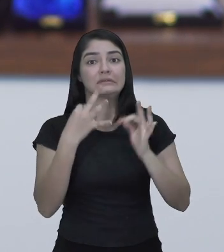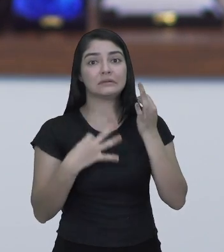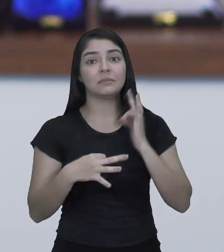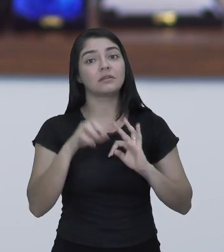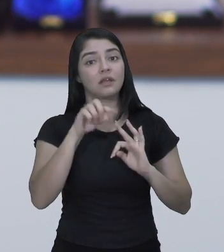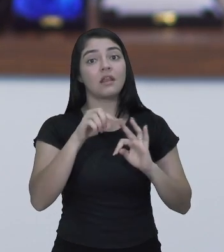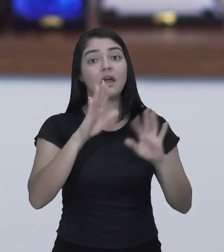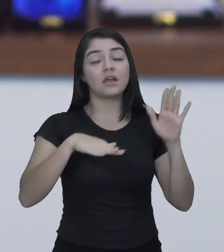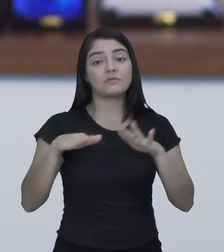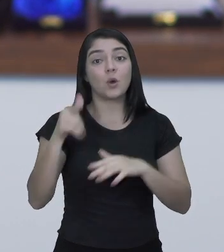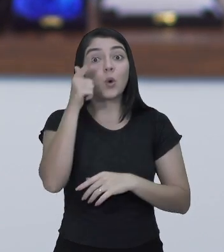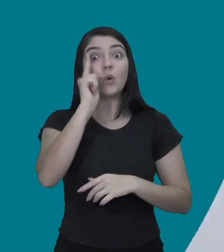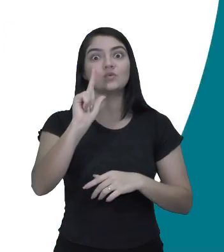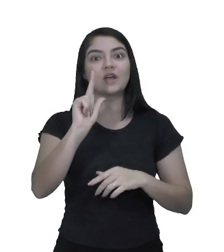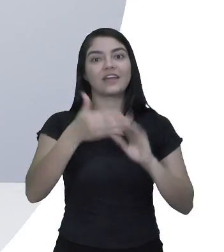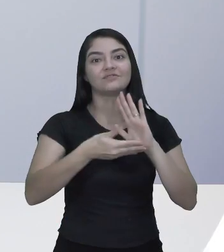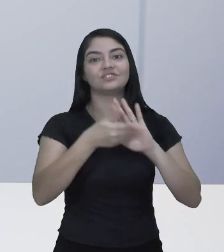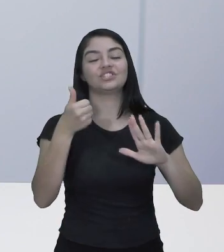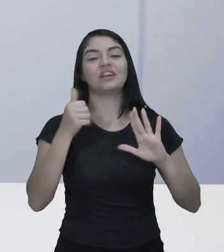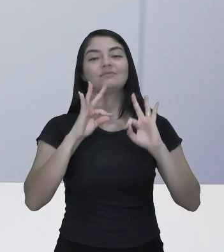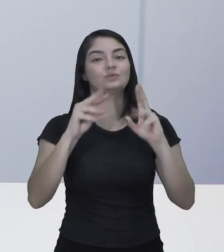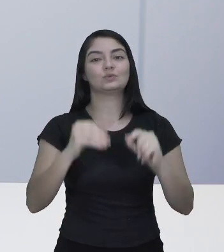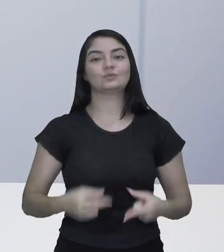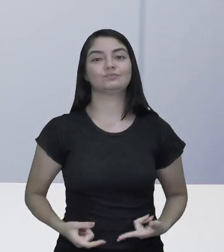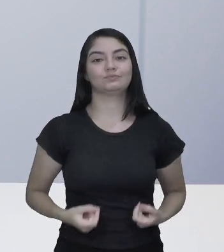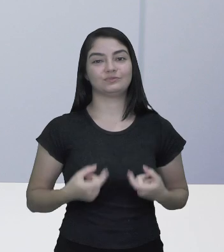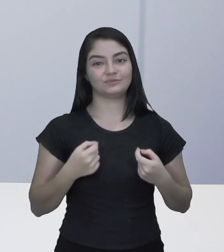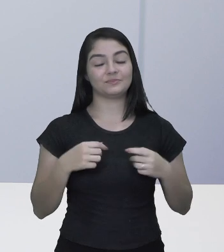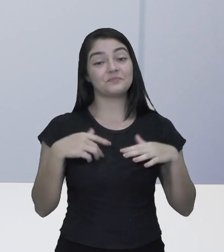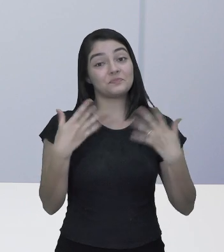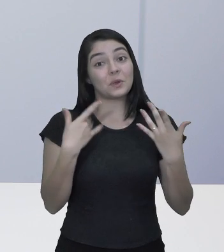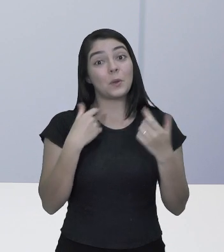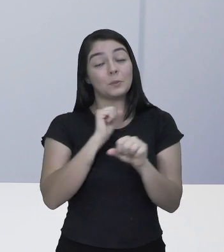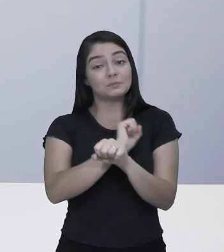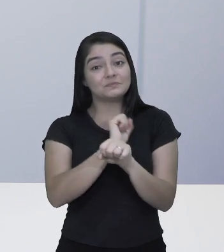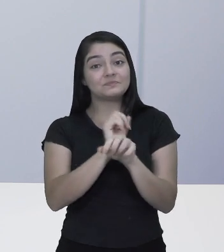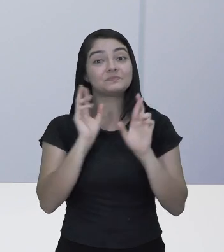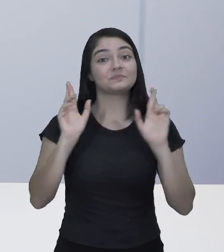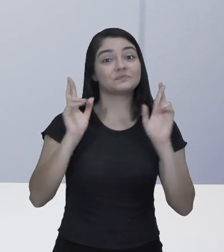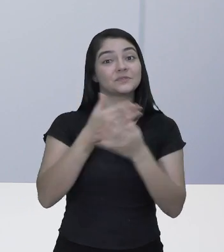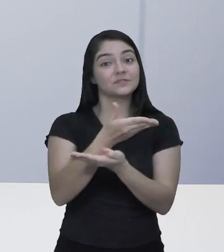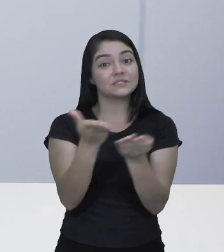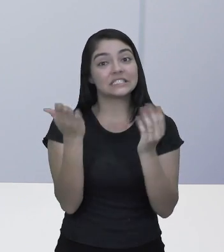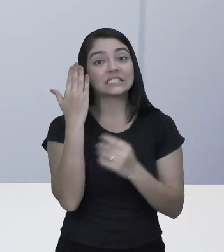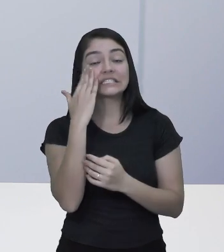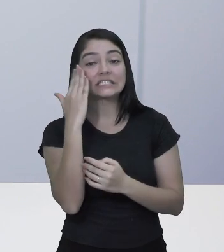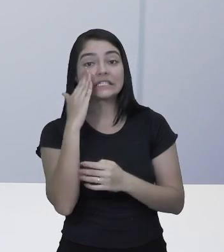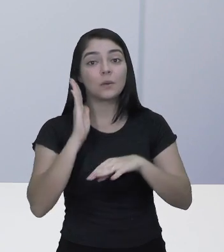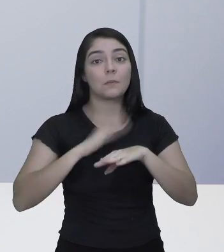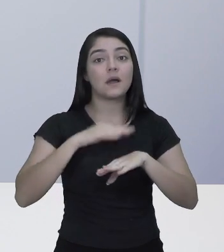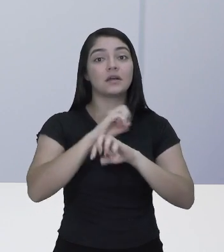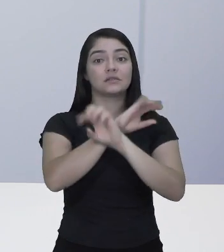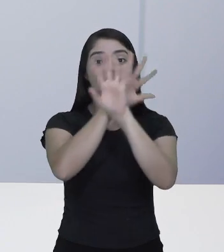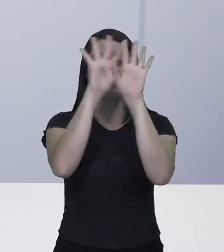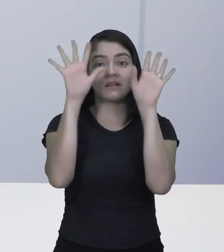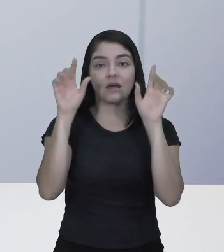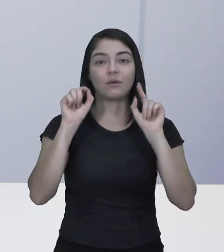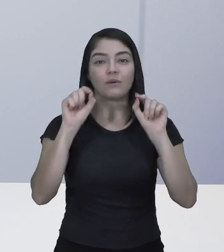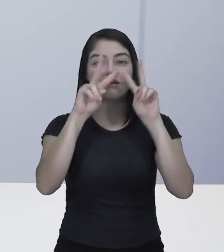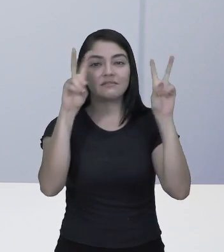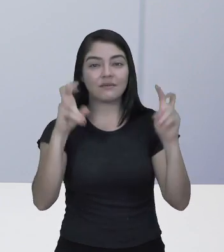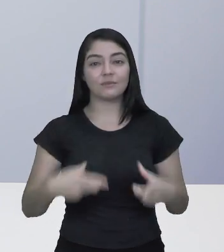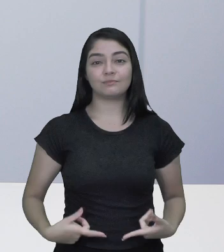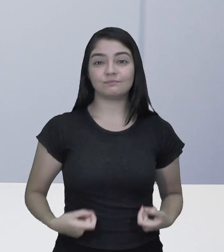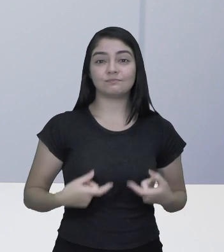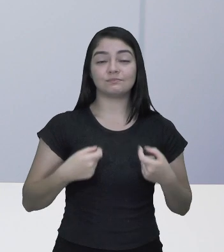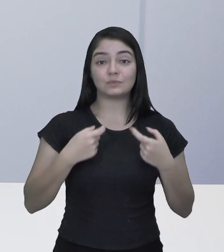na maioria das vezes, em remissão completa. Espero que tenha ajudado você a compreender melhor sobre esta doença complexa que é o câncer de